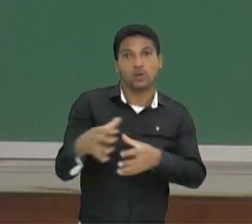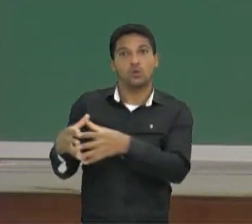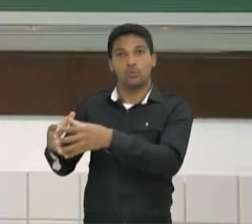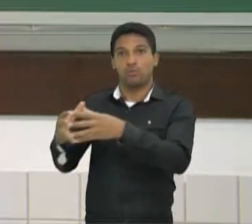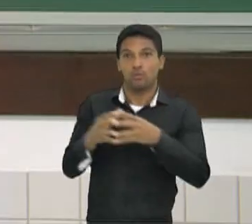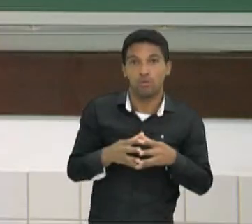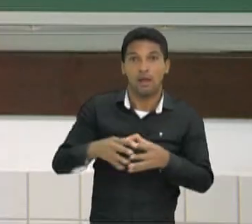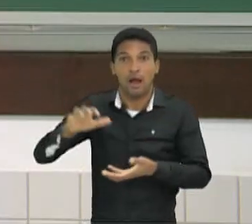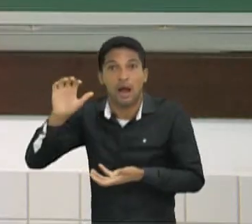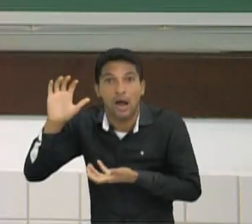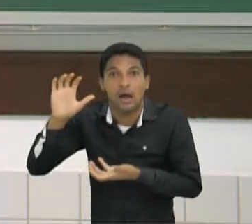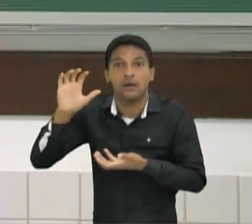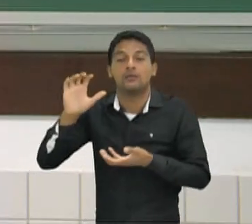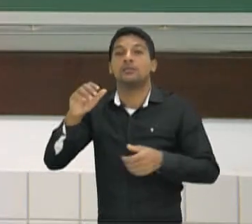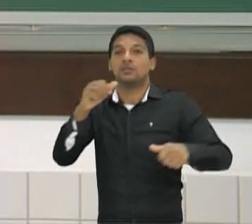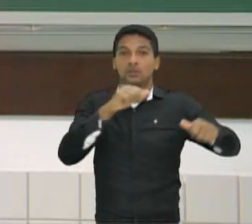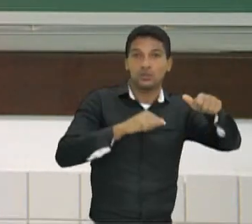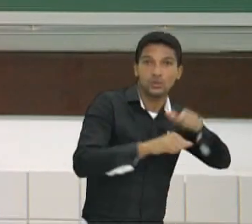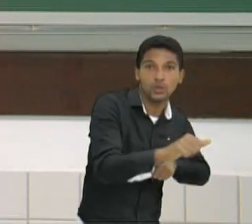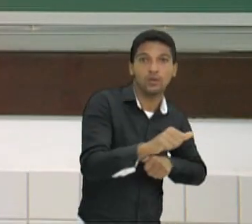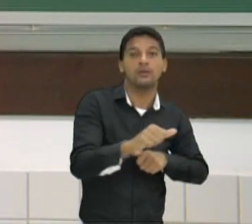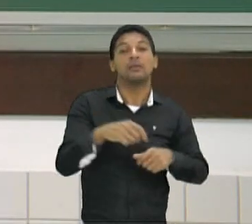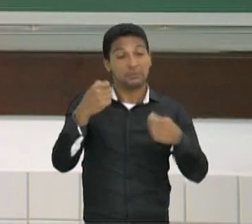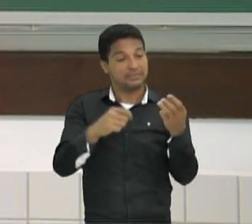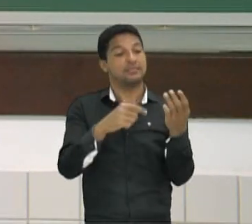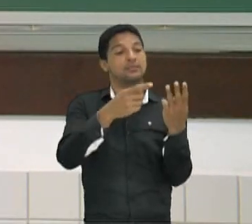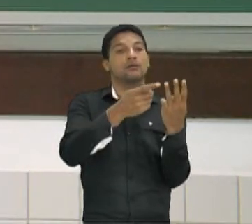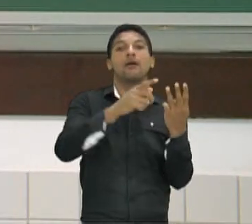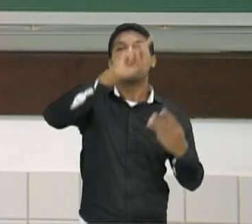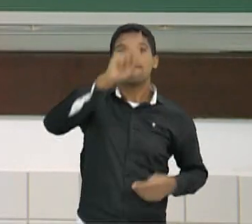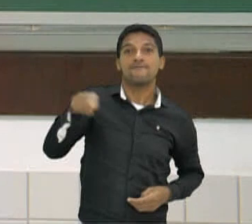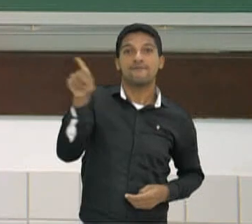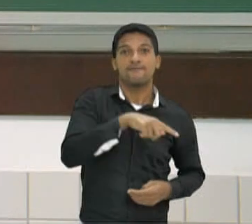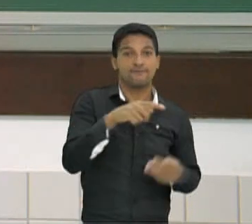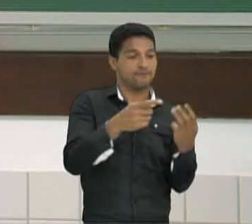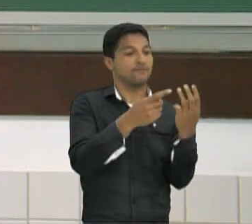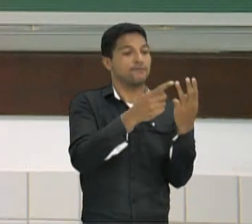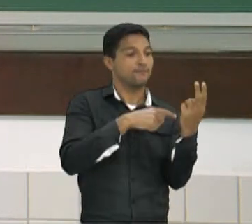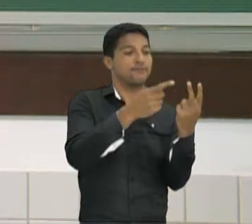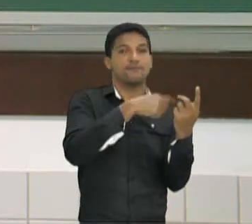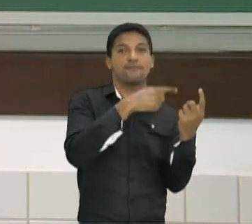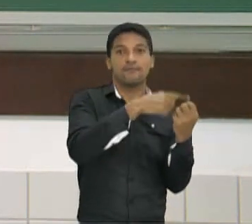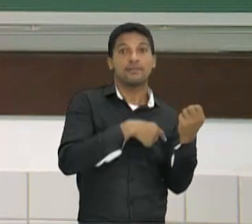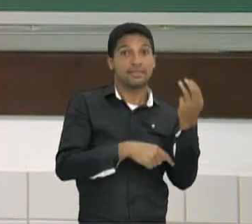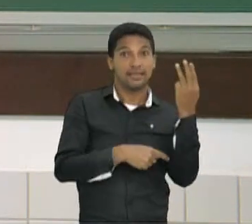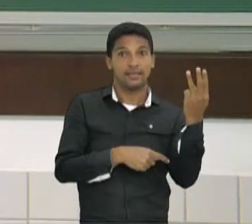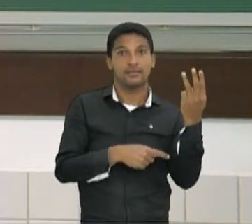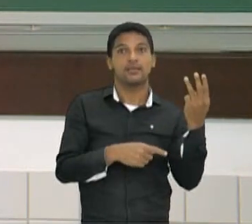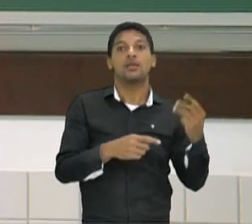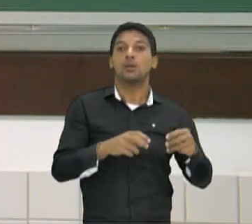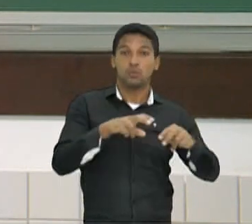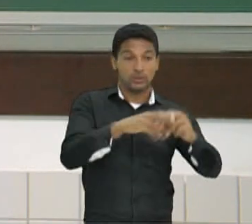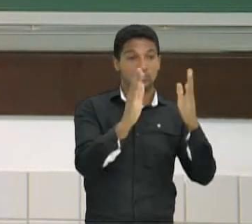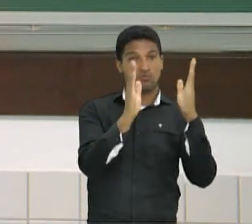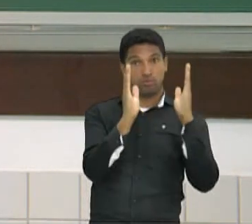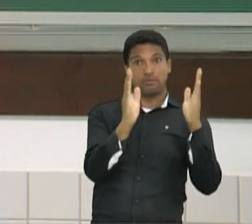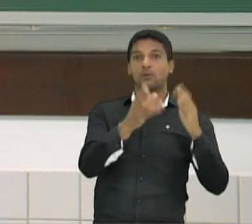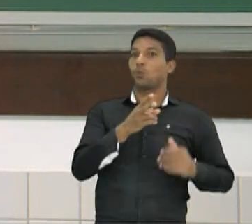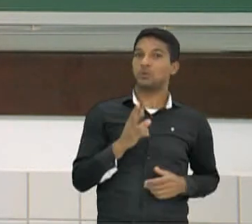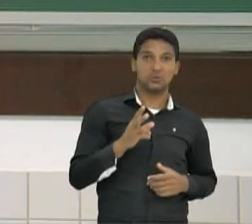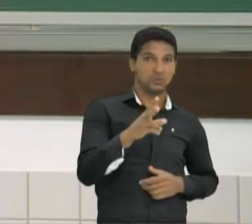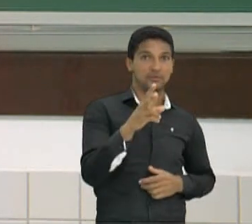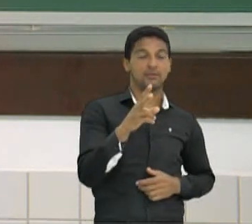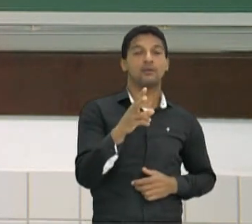bastante demorado em virtude disso, né? Então, enquanto não elimina 3 rebatedores, o jogo, aquela entrada não termina, aquele turno não termina.